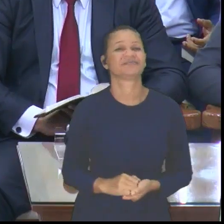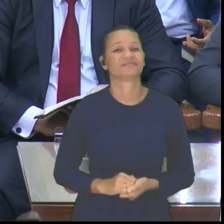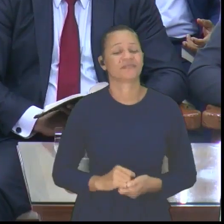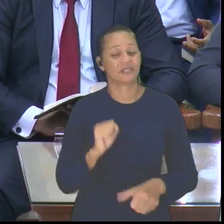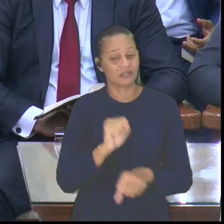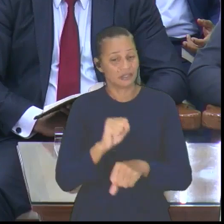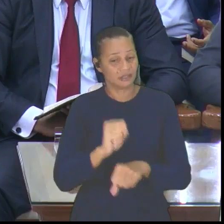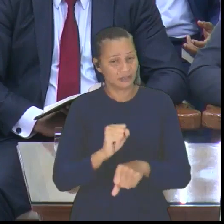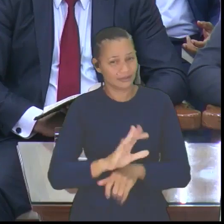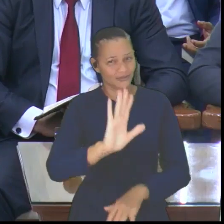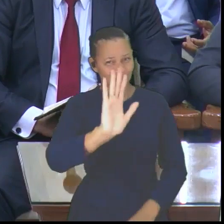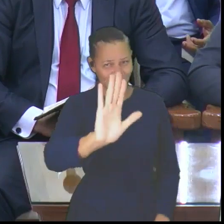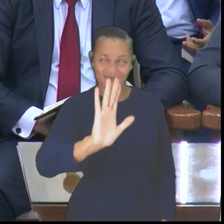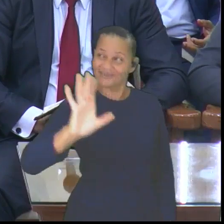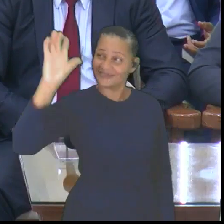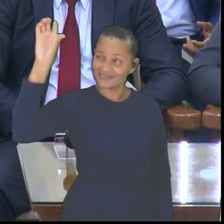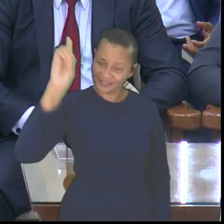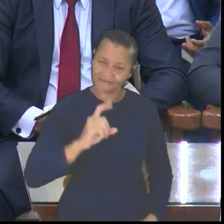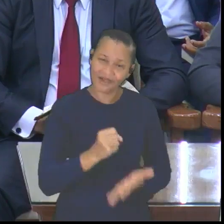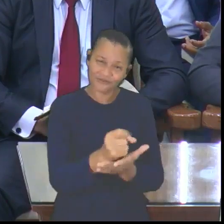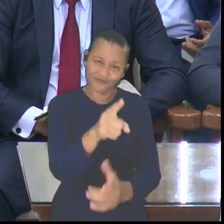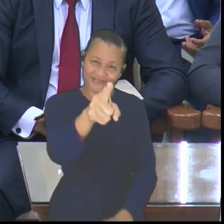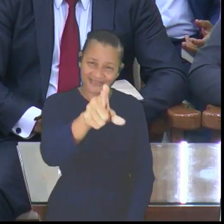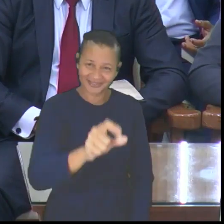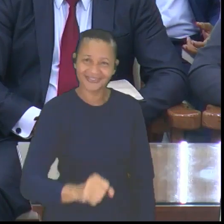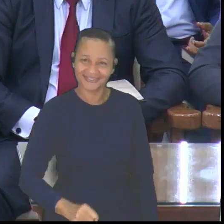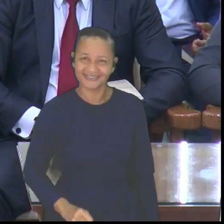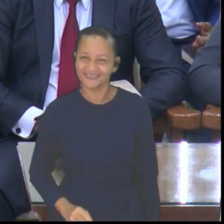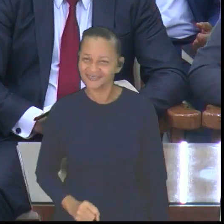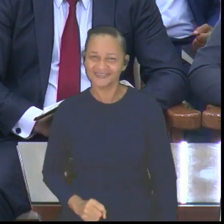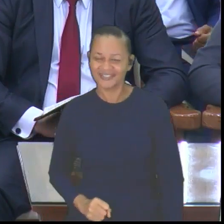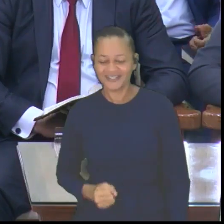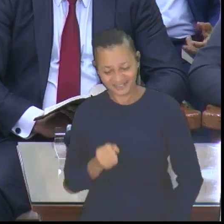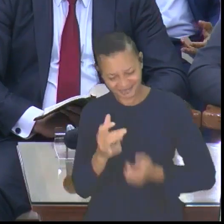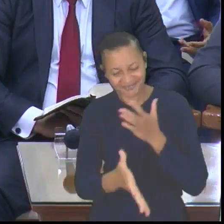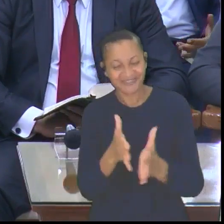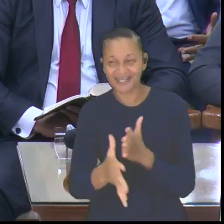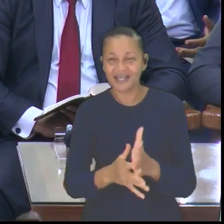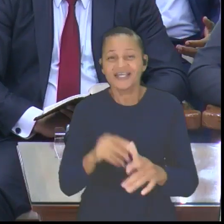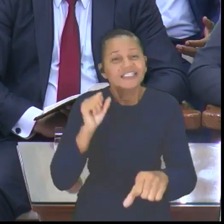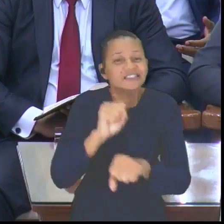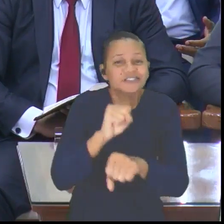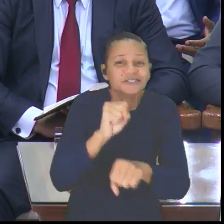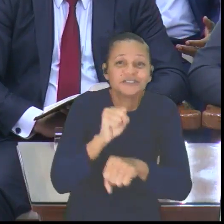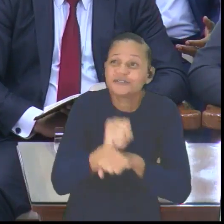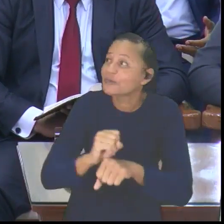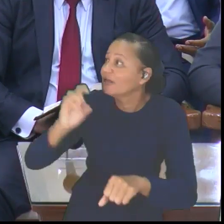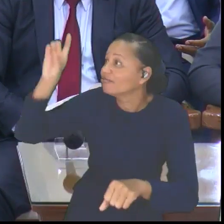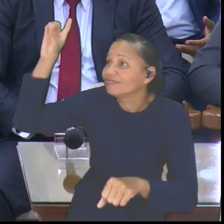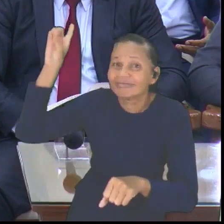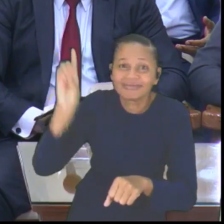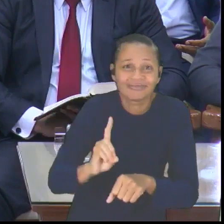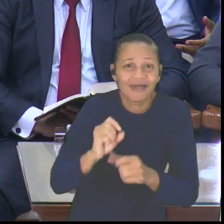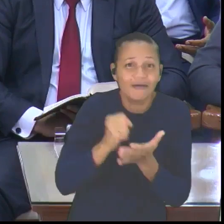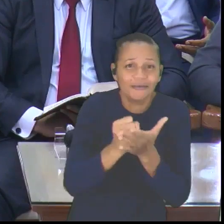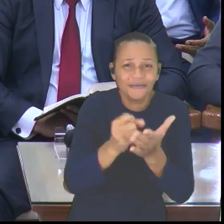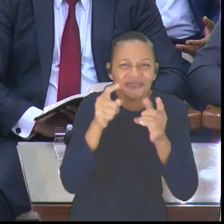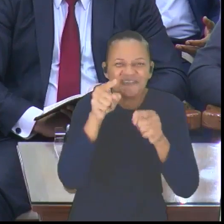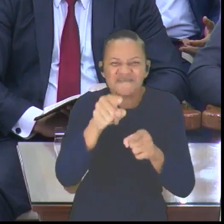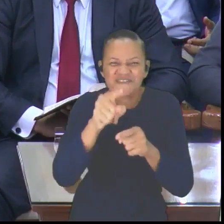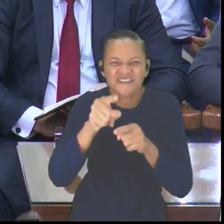Aguarde a intervenção sobrenatural de Deus. Eu vou dizer outra vez: aguarde a